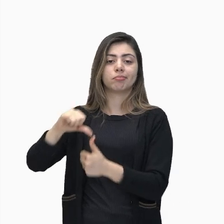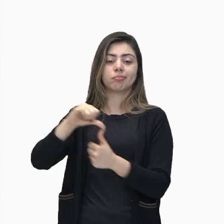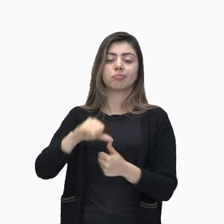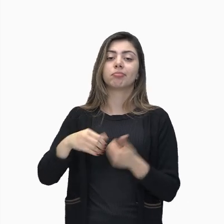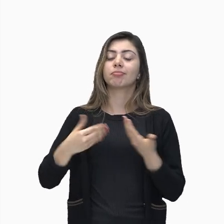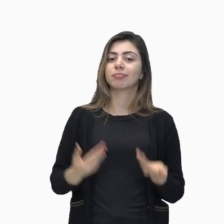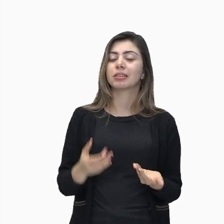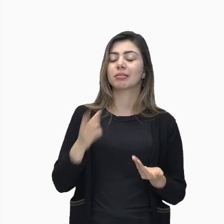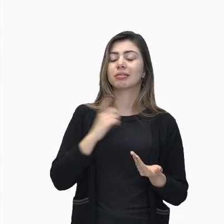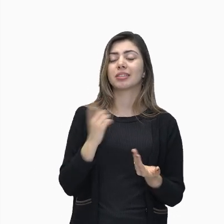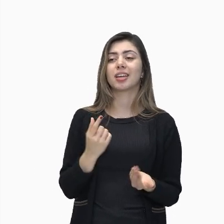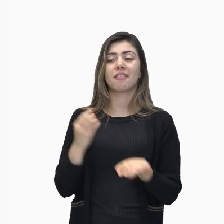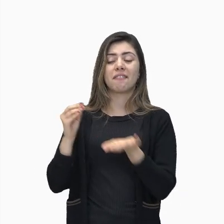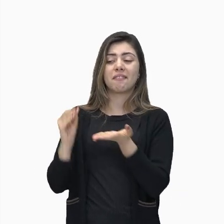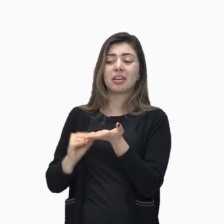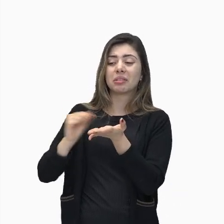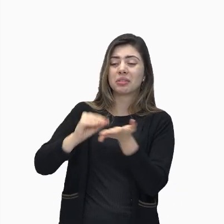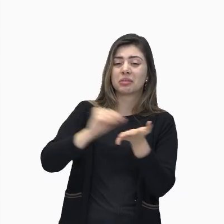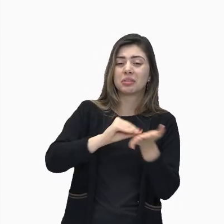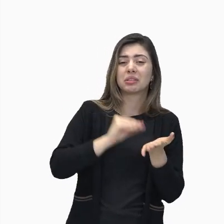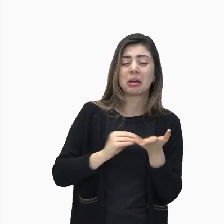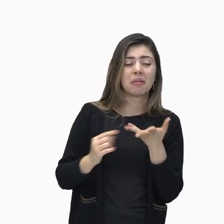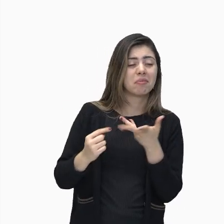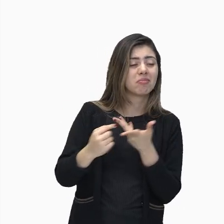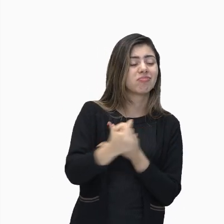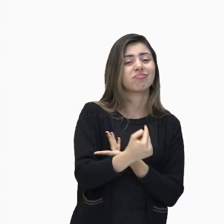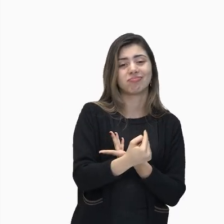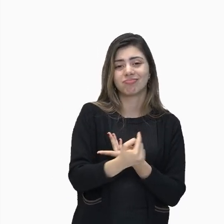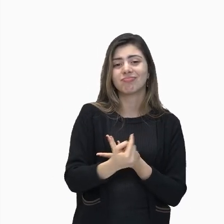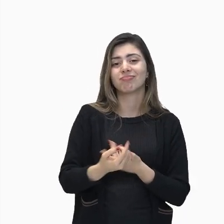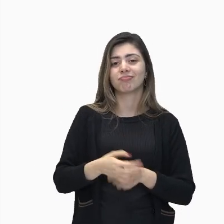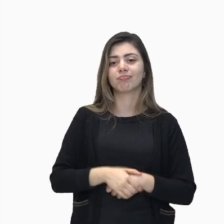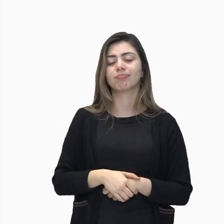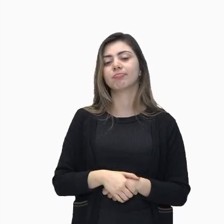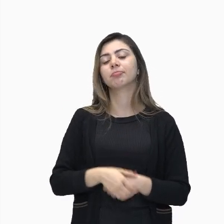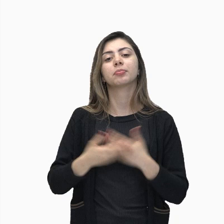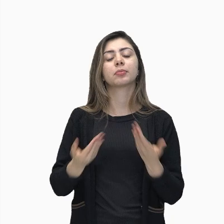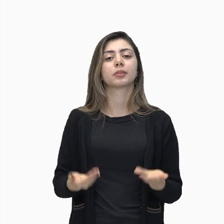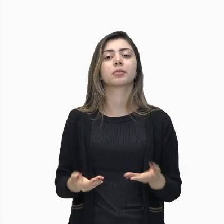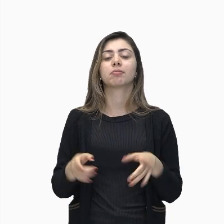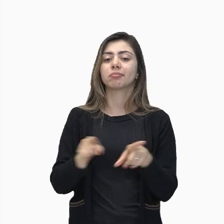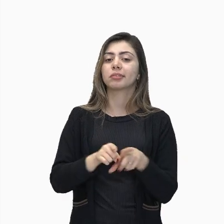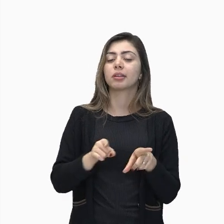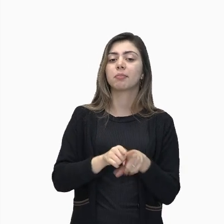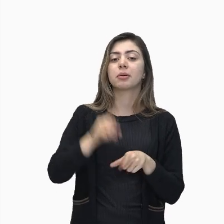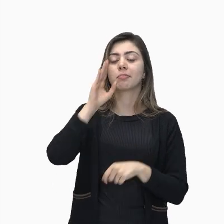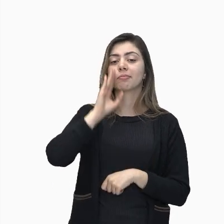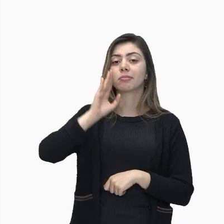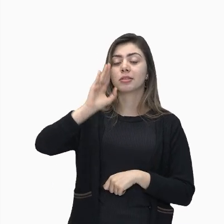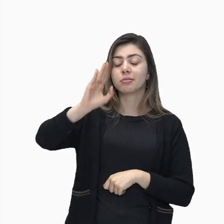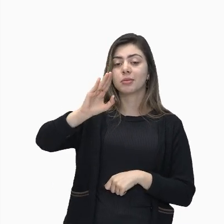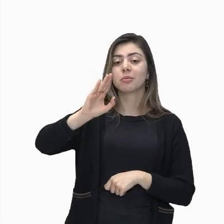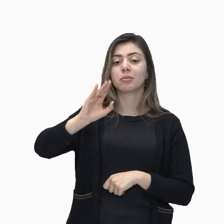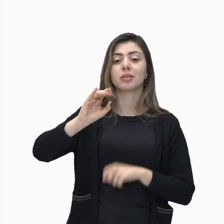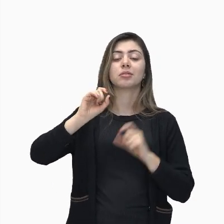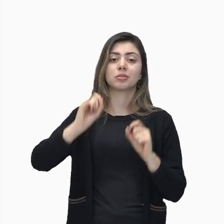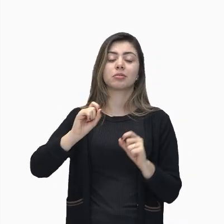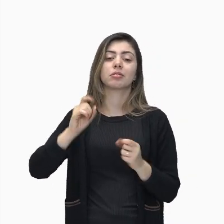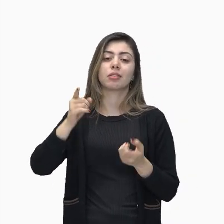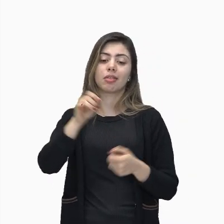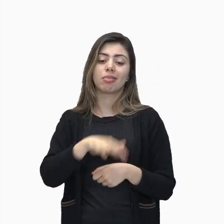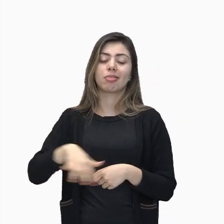enfrentam deficiências de diversas naturezas, tá? Incluindo aí e principalmente, eu diria, dos